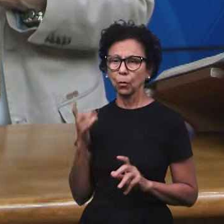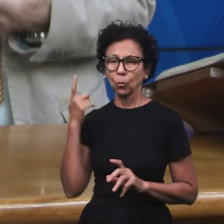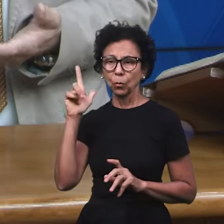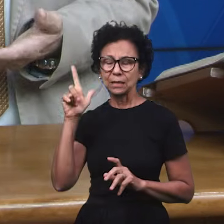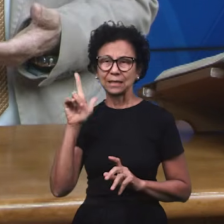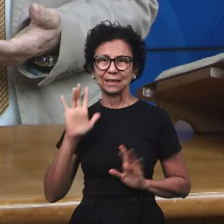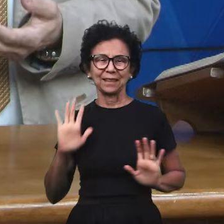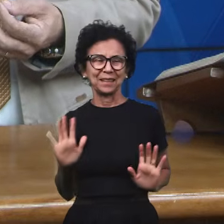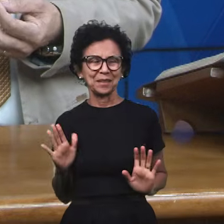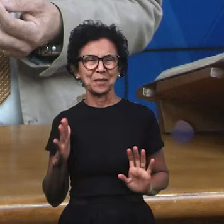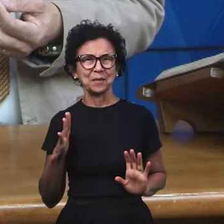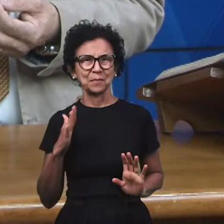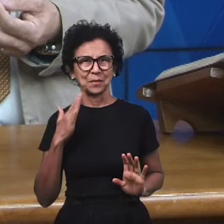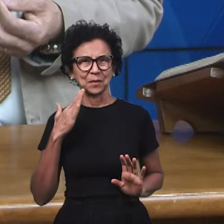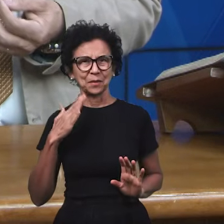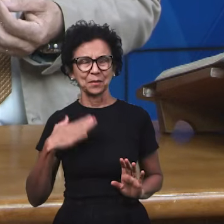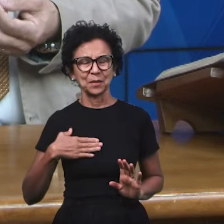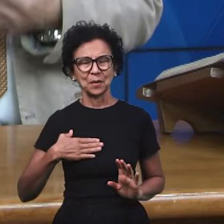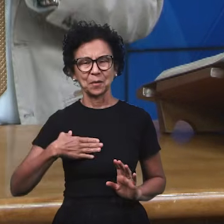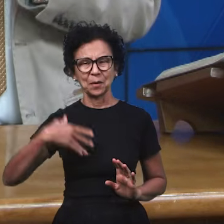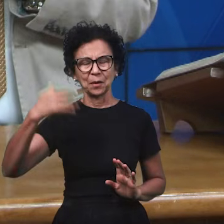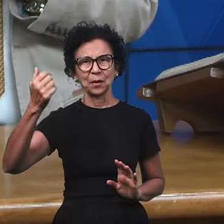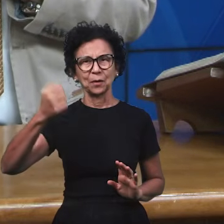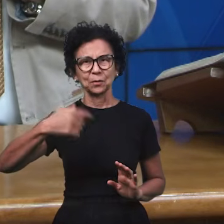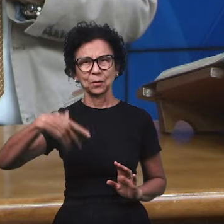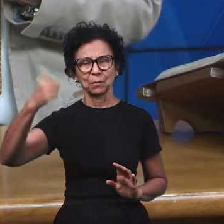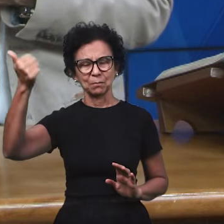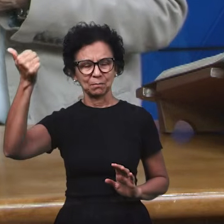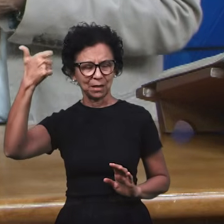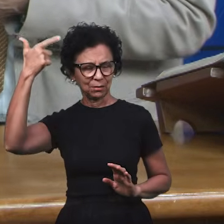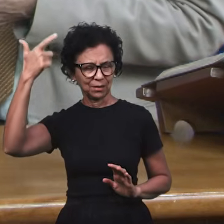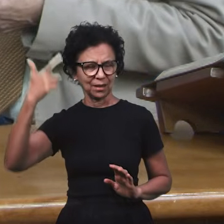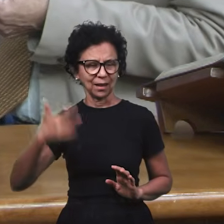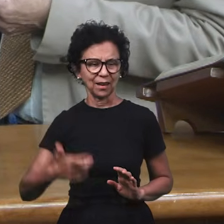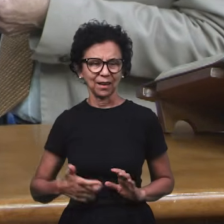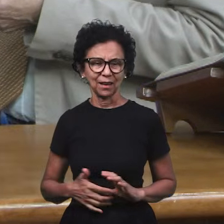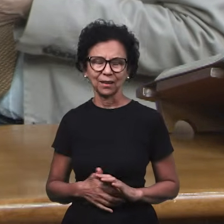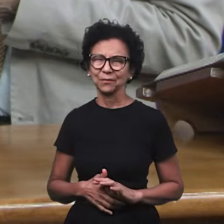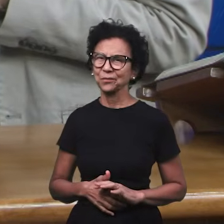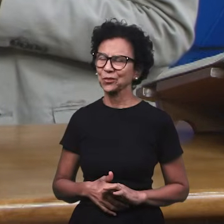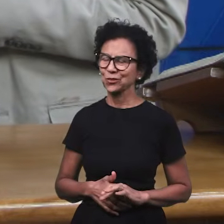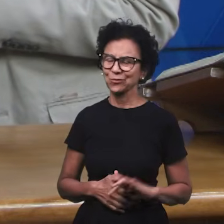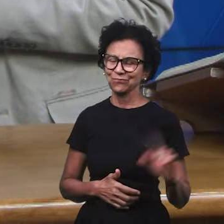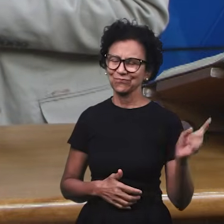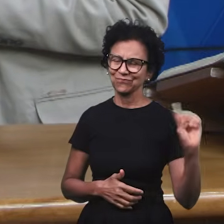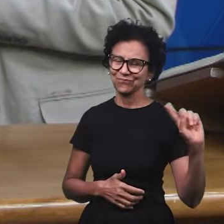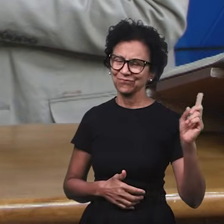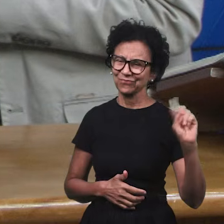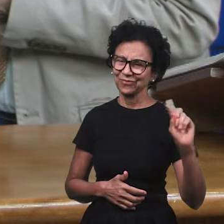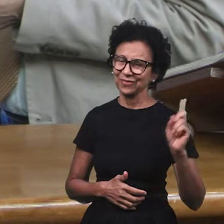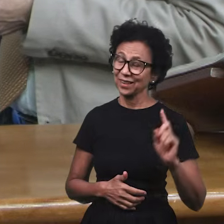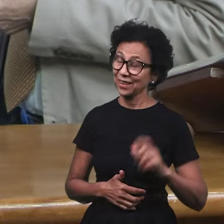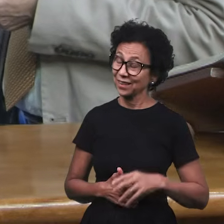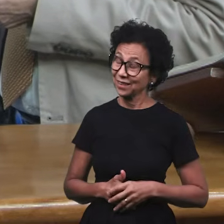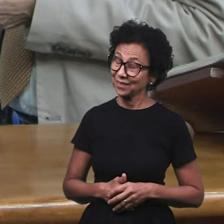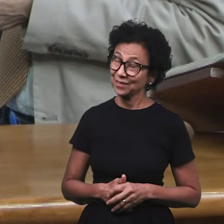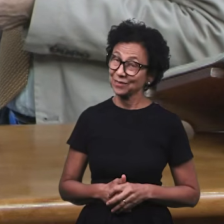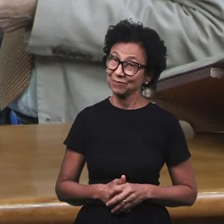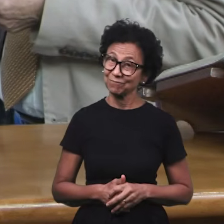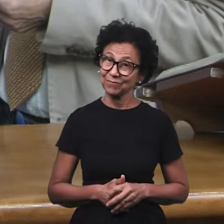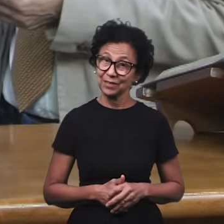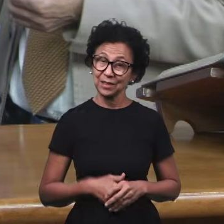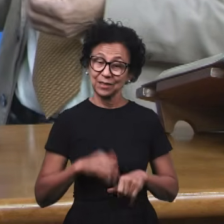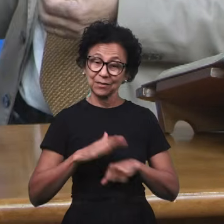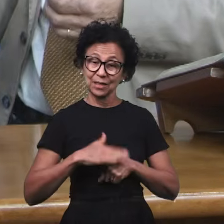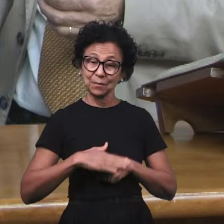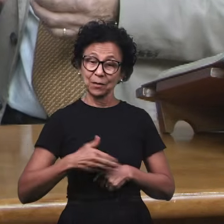somos melhores do que os demais, aos nossos próprios olhos. Mas a palavra diz assim, não seja sábio aos teus próprios olhos. Teme ao